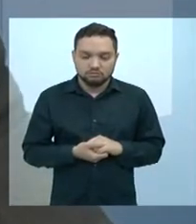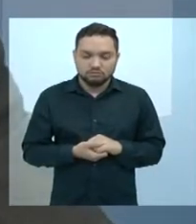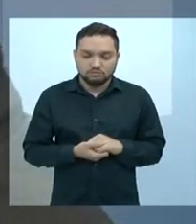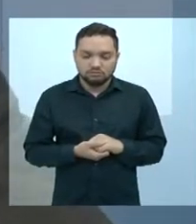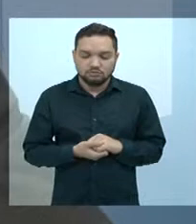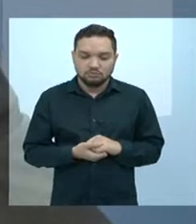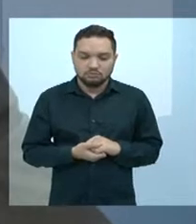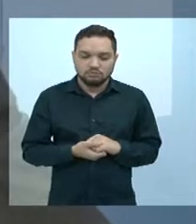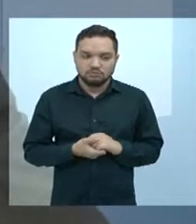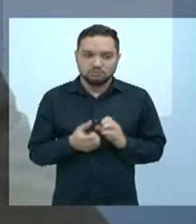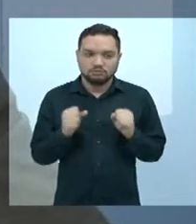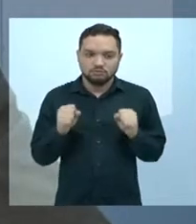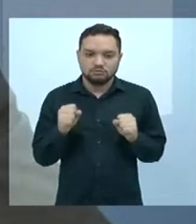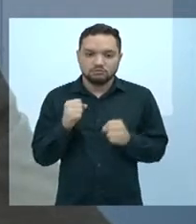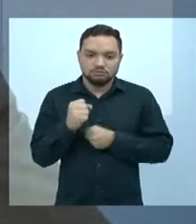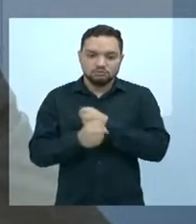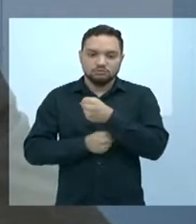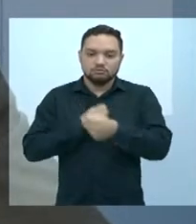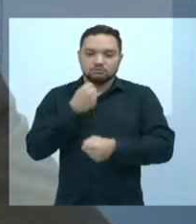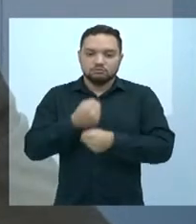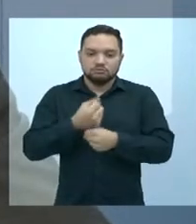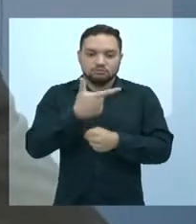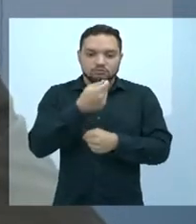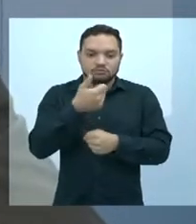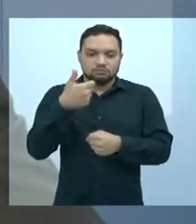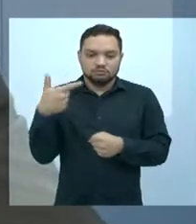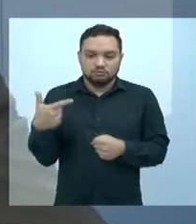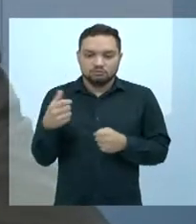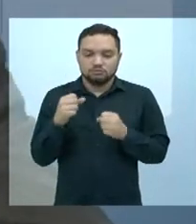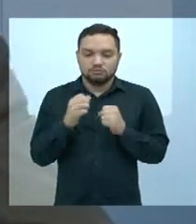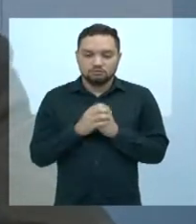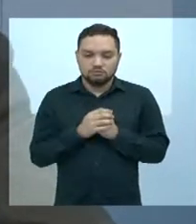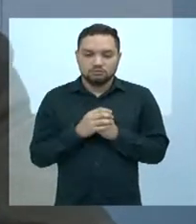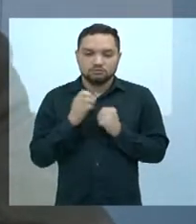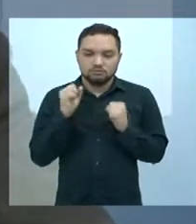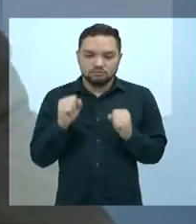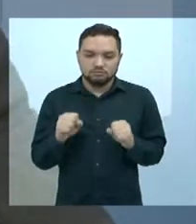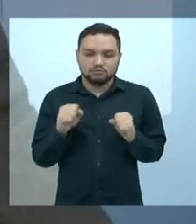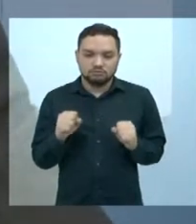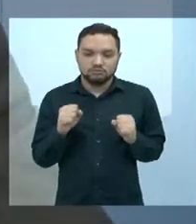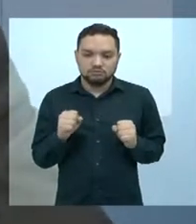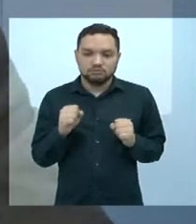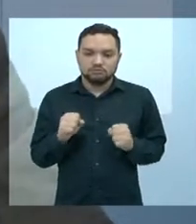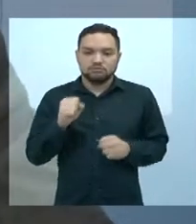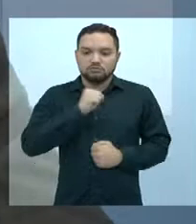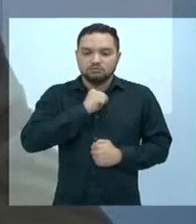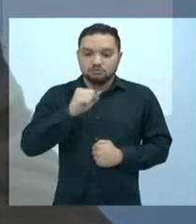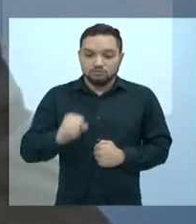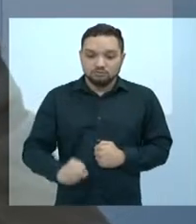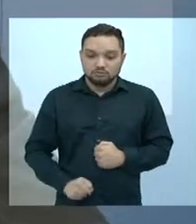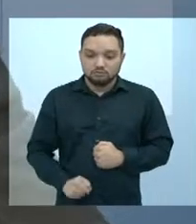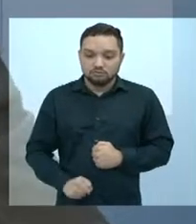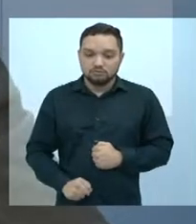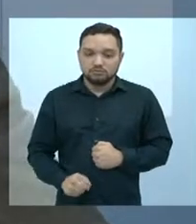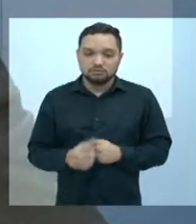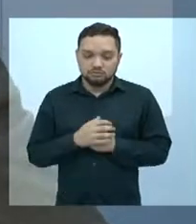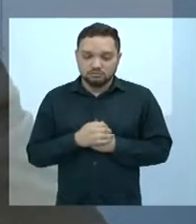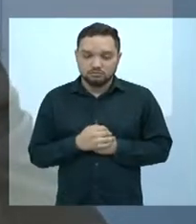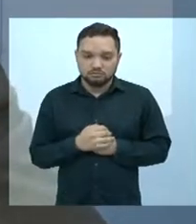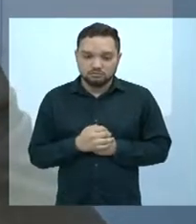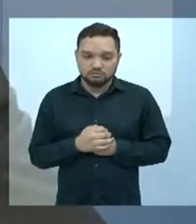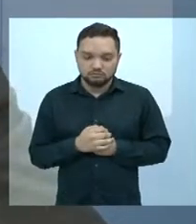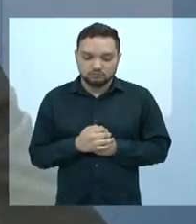ter condições, em 2022, alçar o voo de ser senador, que é